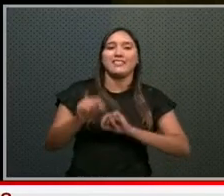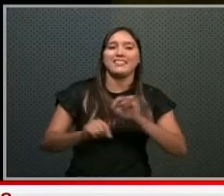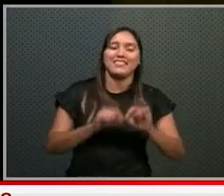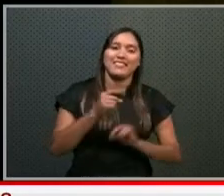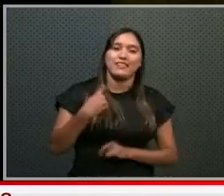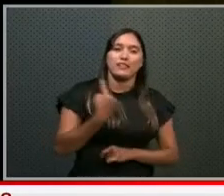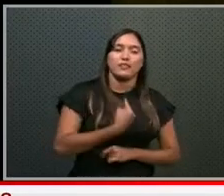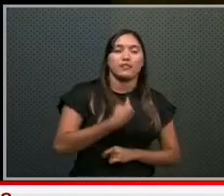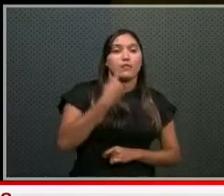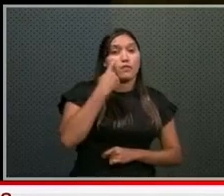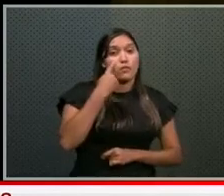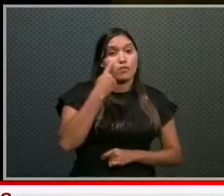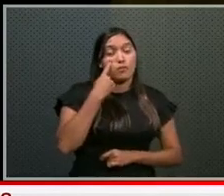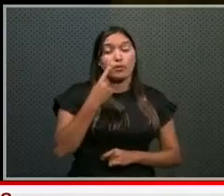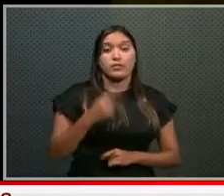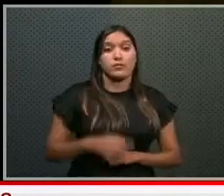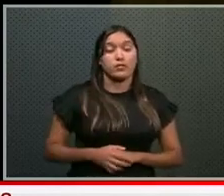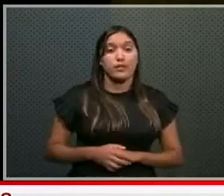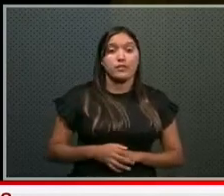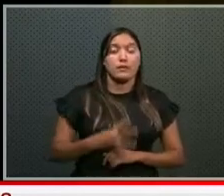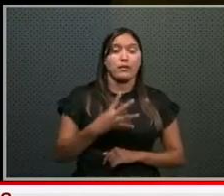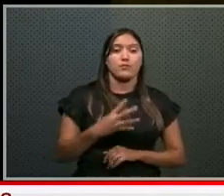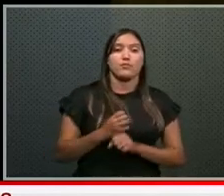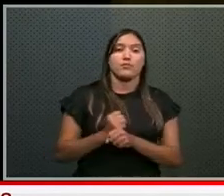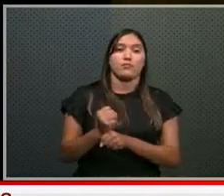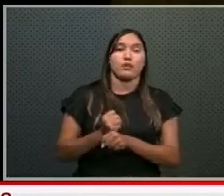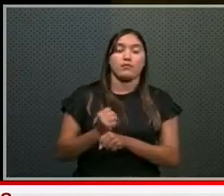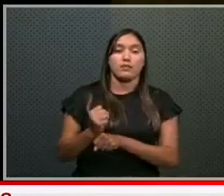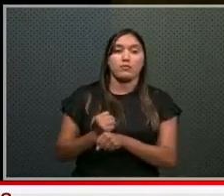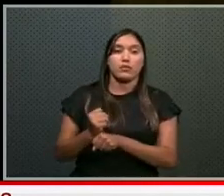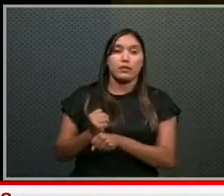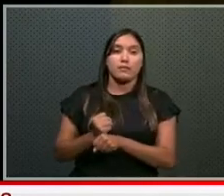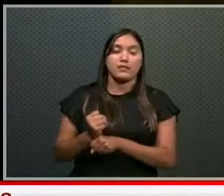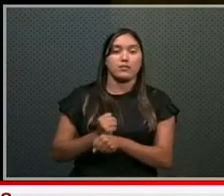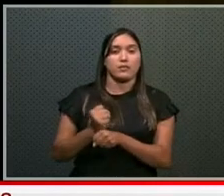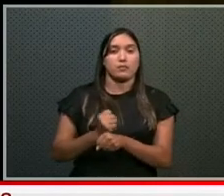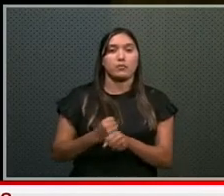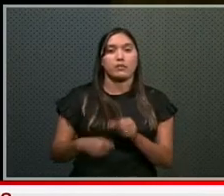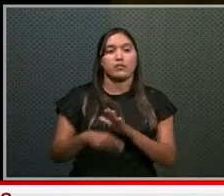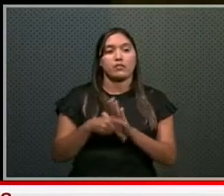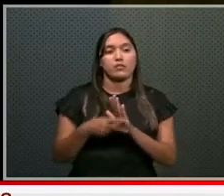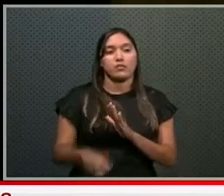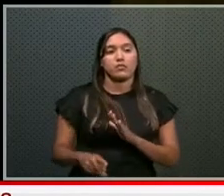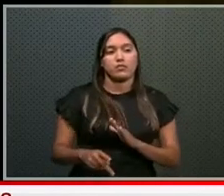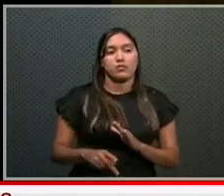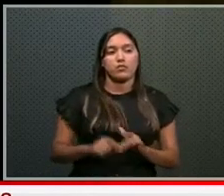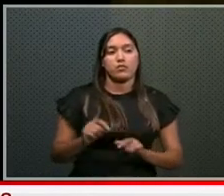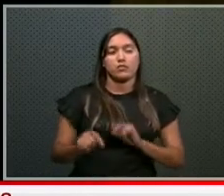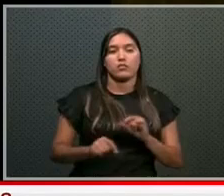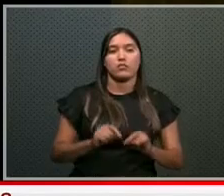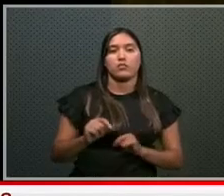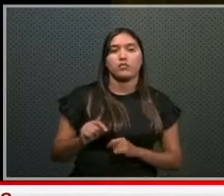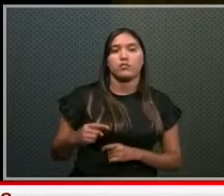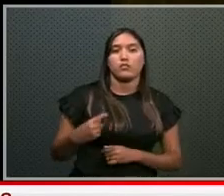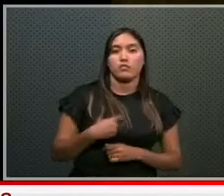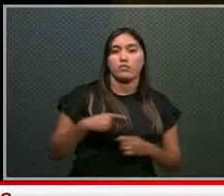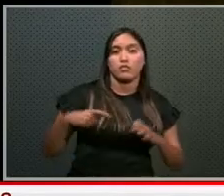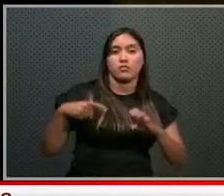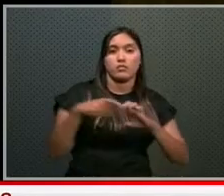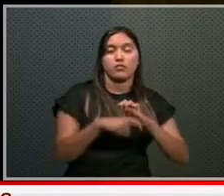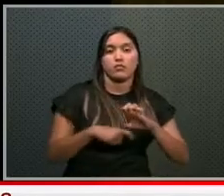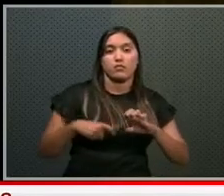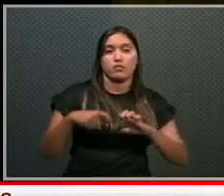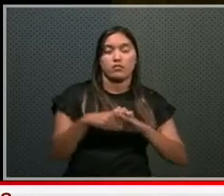nesses quatro últimos quatro anos foi o desmantelamento da nossa Embrapa né